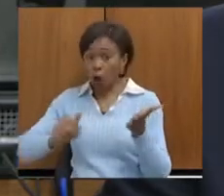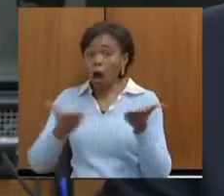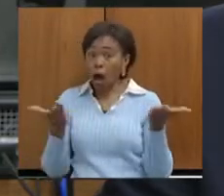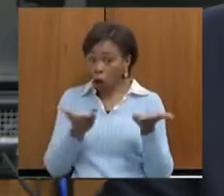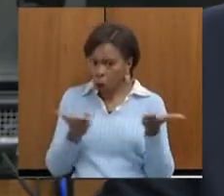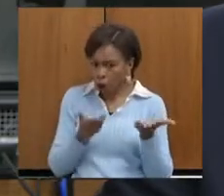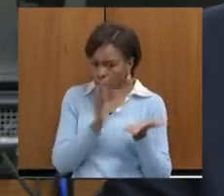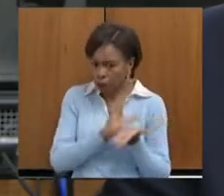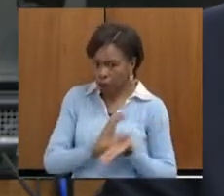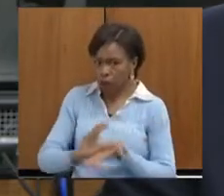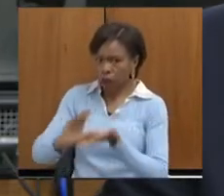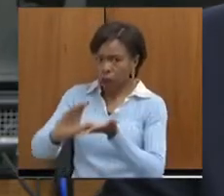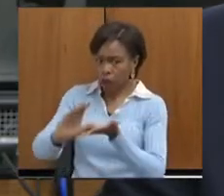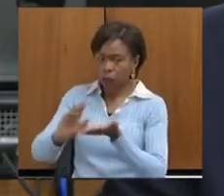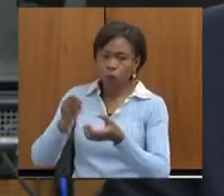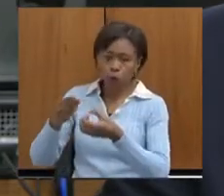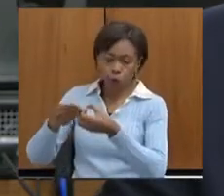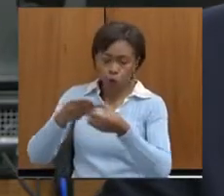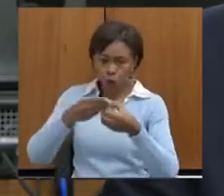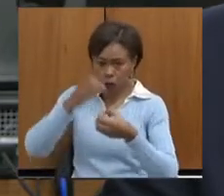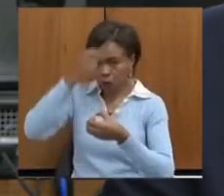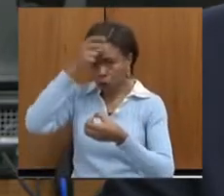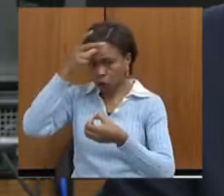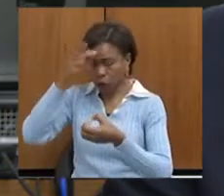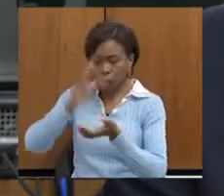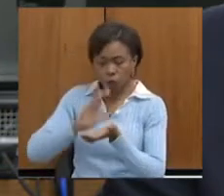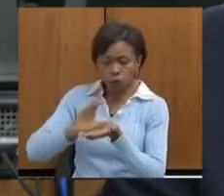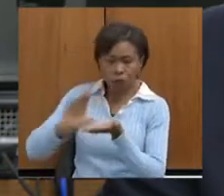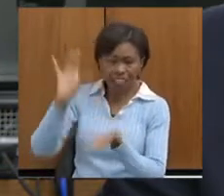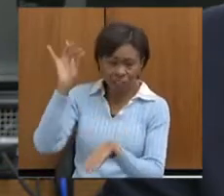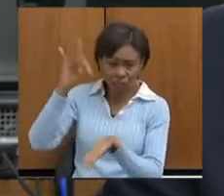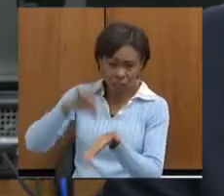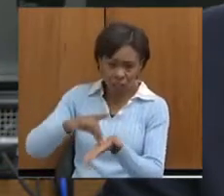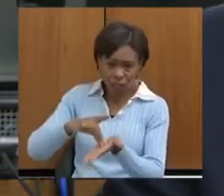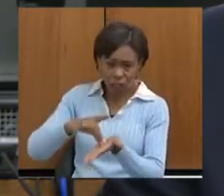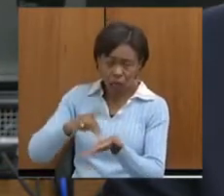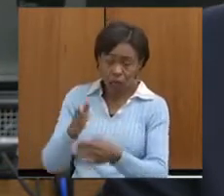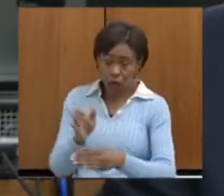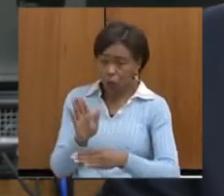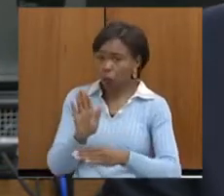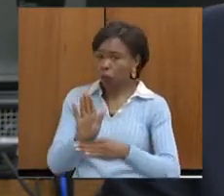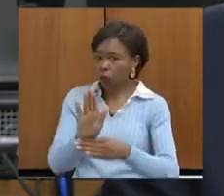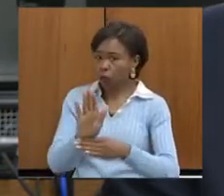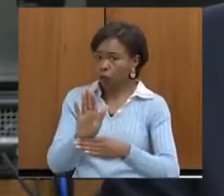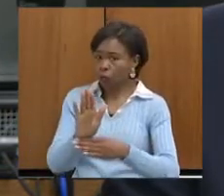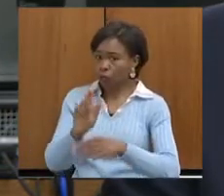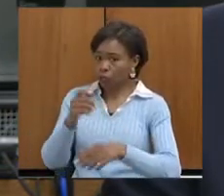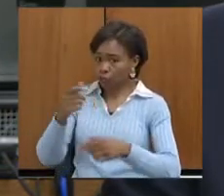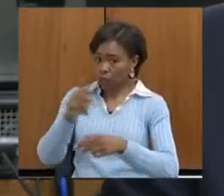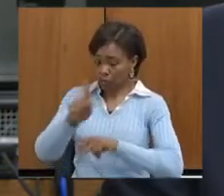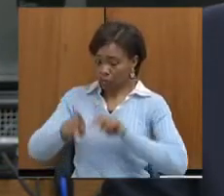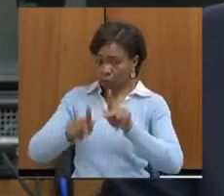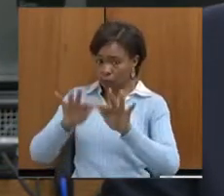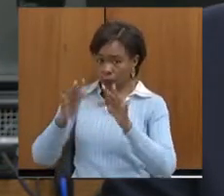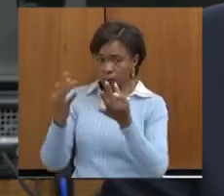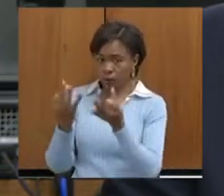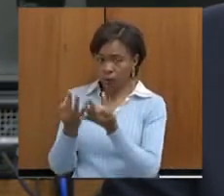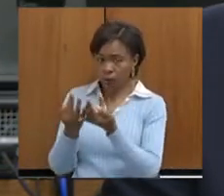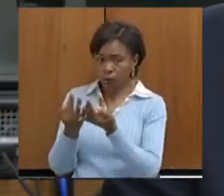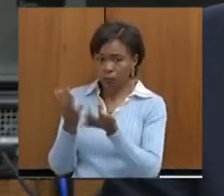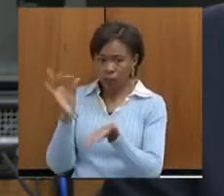sendo repassado o será repassado para os municípios de fato vai atender a necessidade daquelas famílias